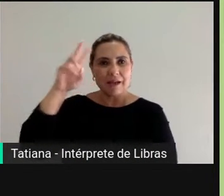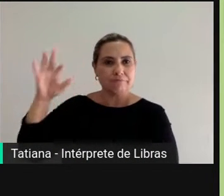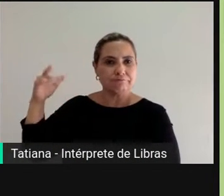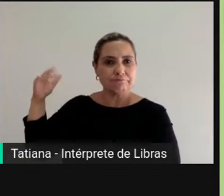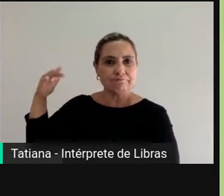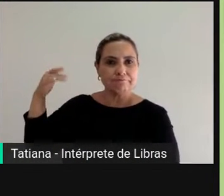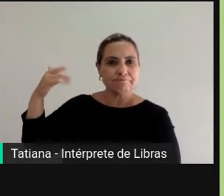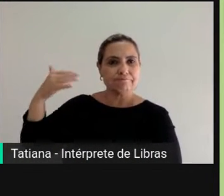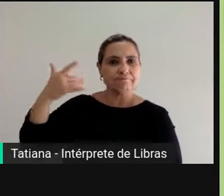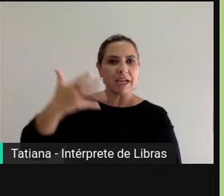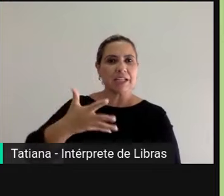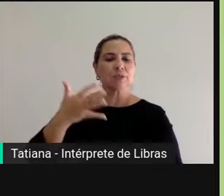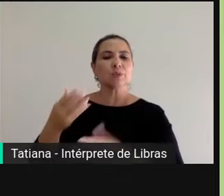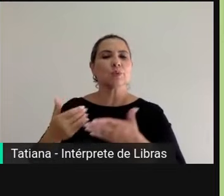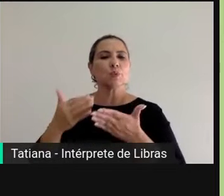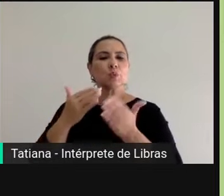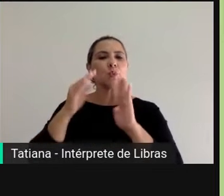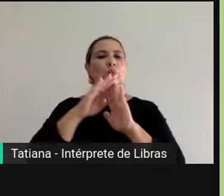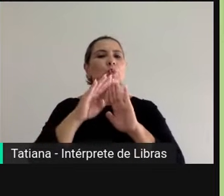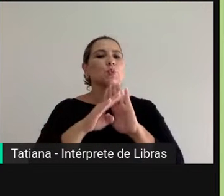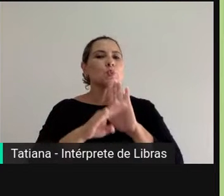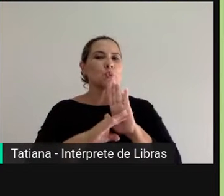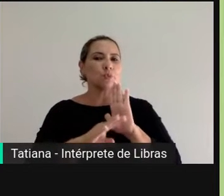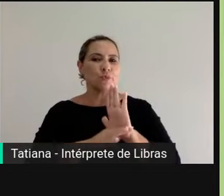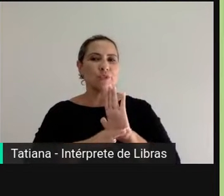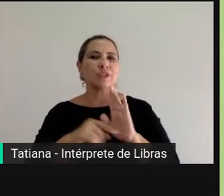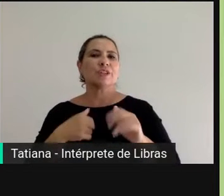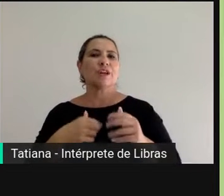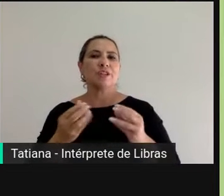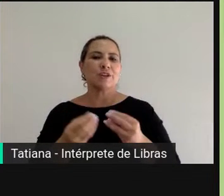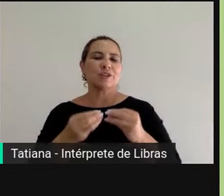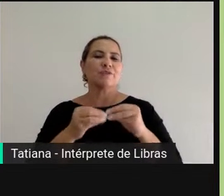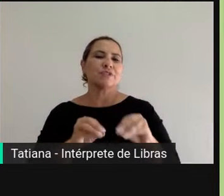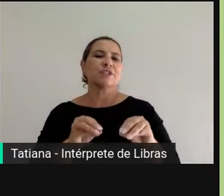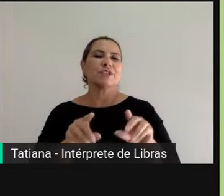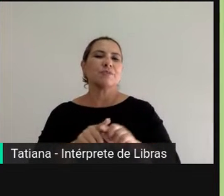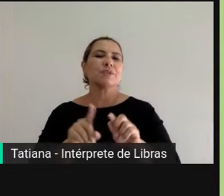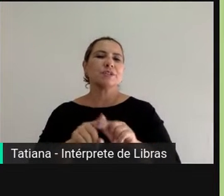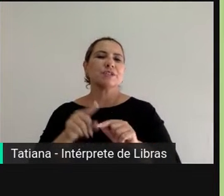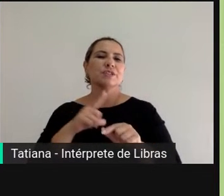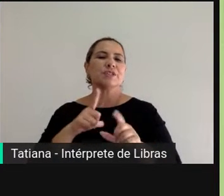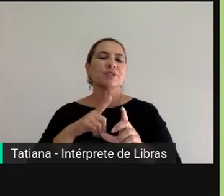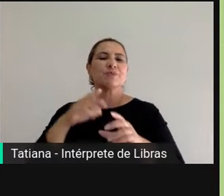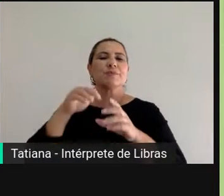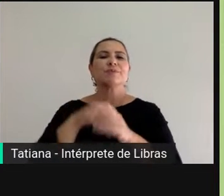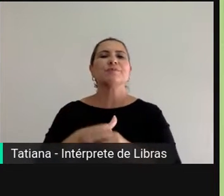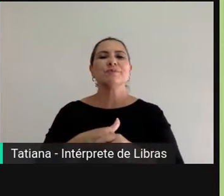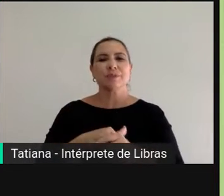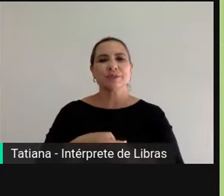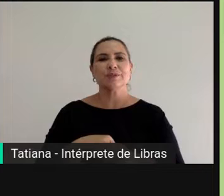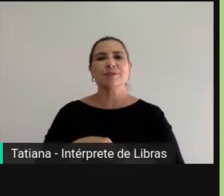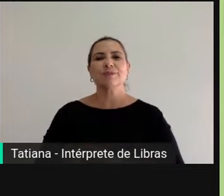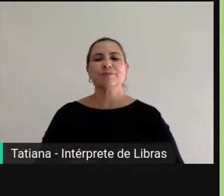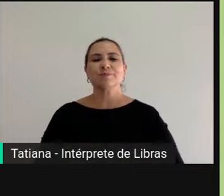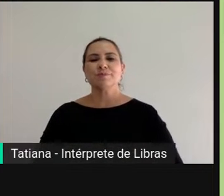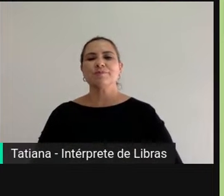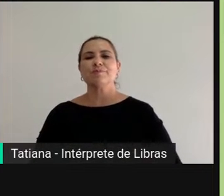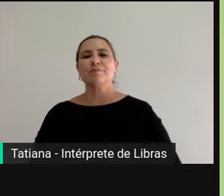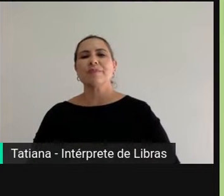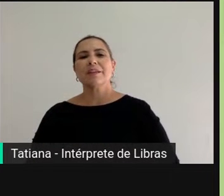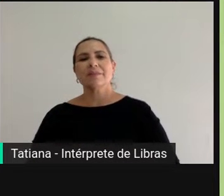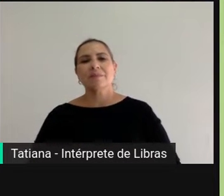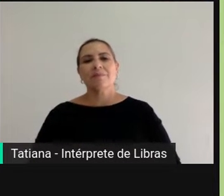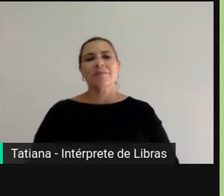feminista. Eu fui muito prejudicada com a regra eleitoral, porque a minha pesquisa,